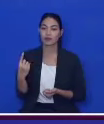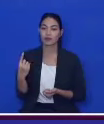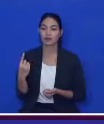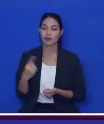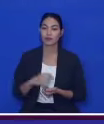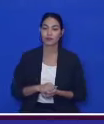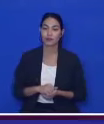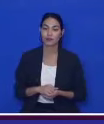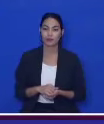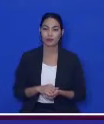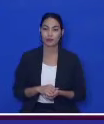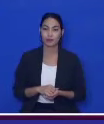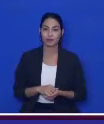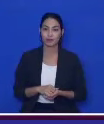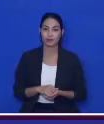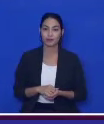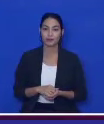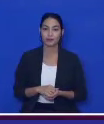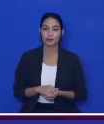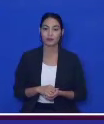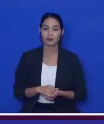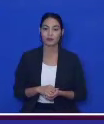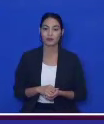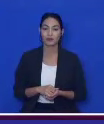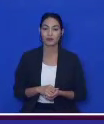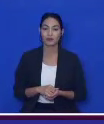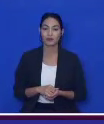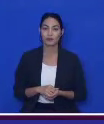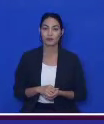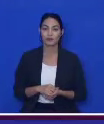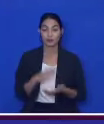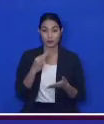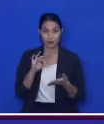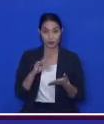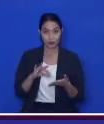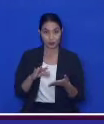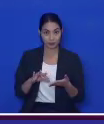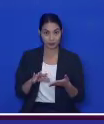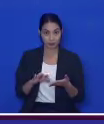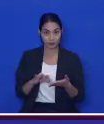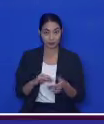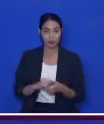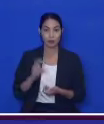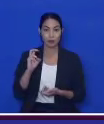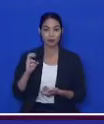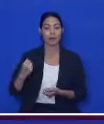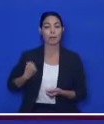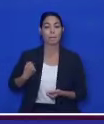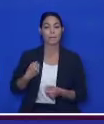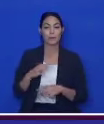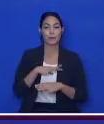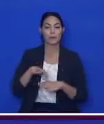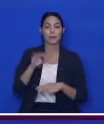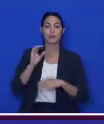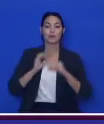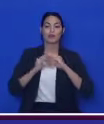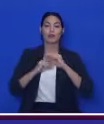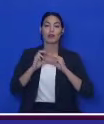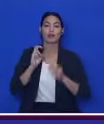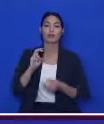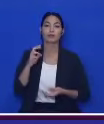61. Vermelha 61. Vamos confirmar os 5 números sorteados no